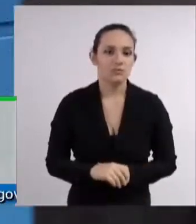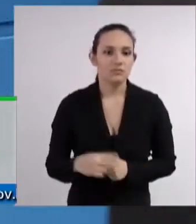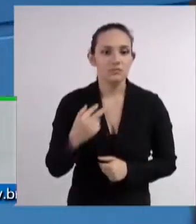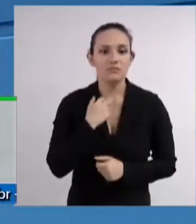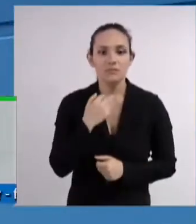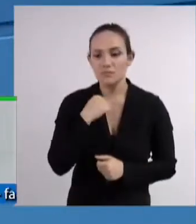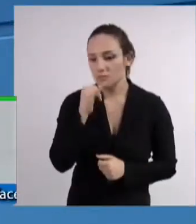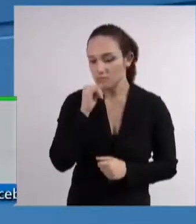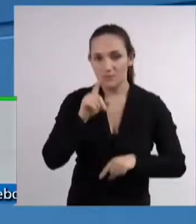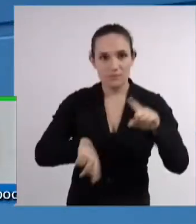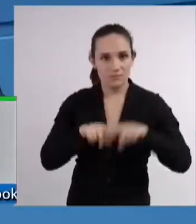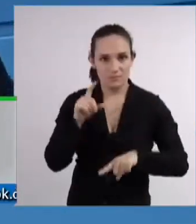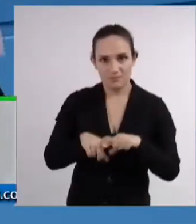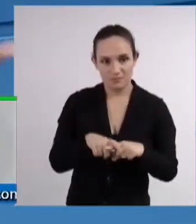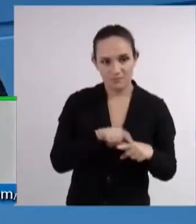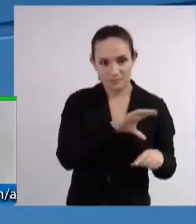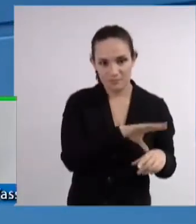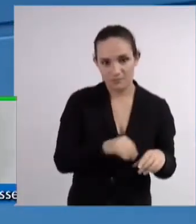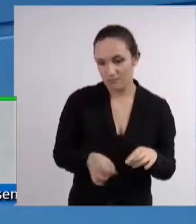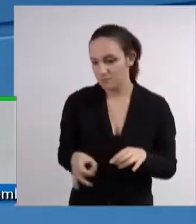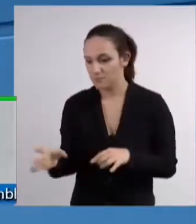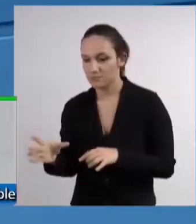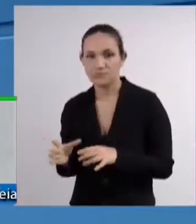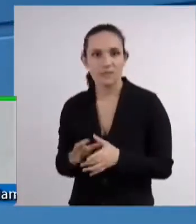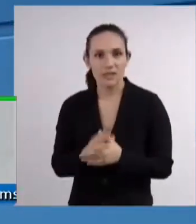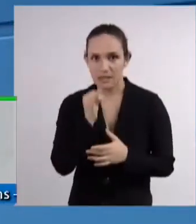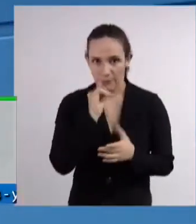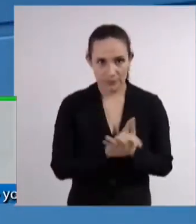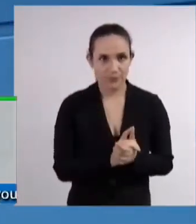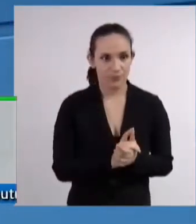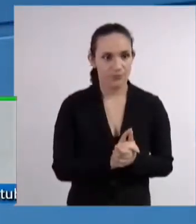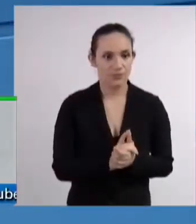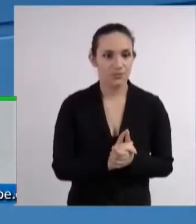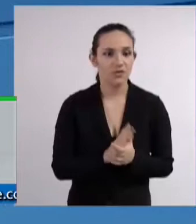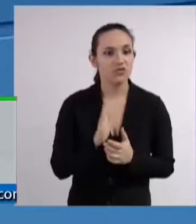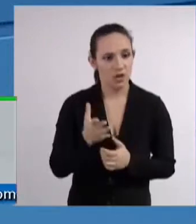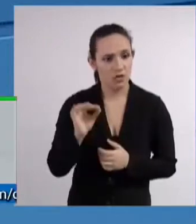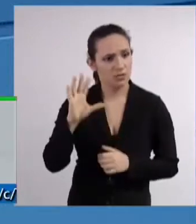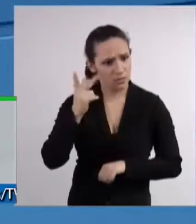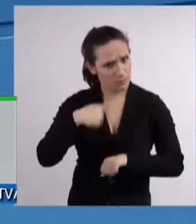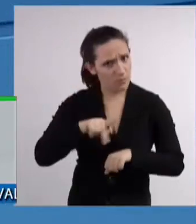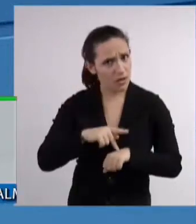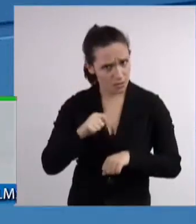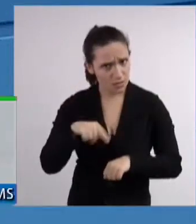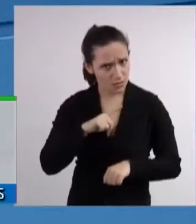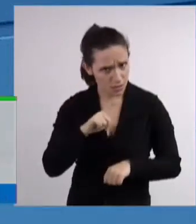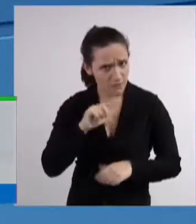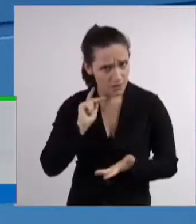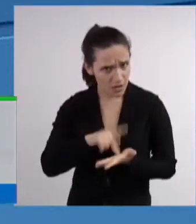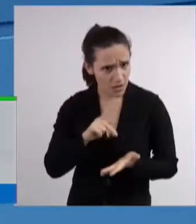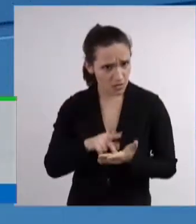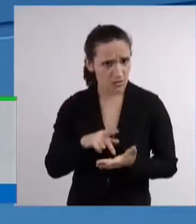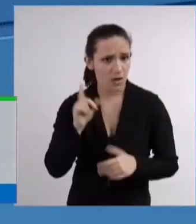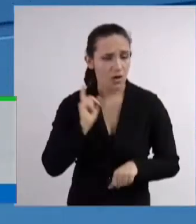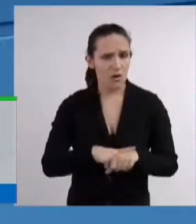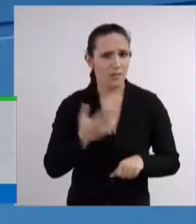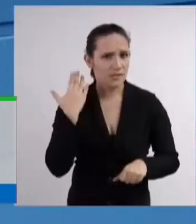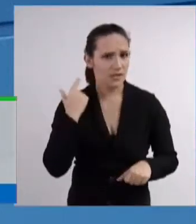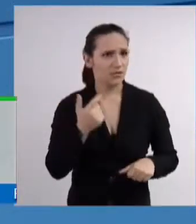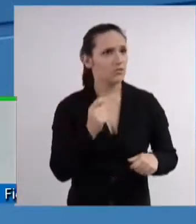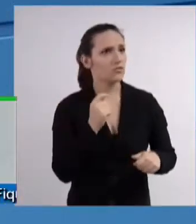desvie equipamentos de hospitais públicos para dentro de clínicas particulares, por exemplo, como nós constatamos aqui na época que nós